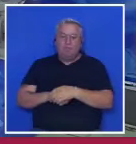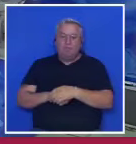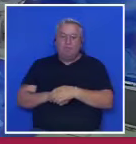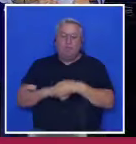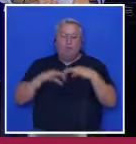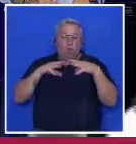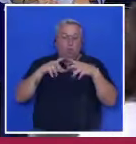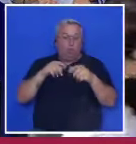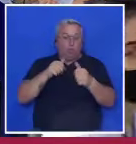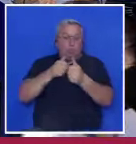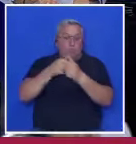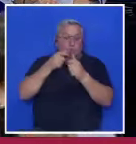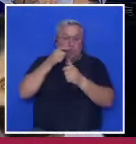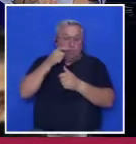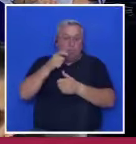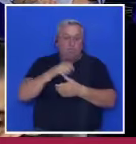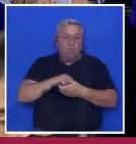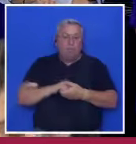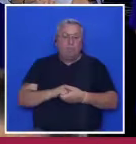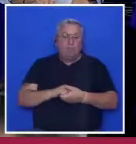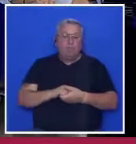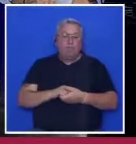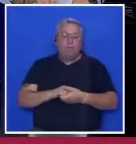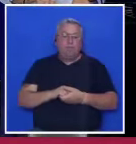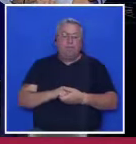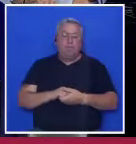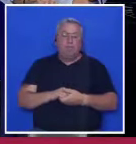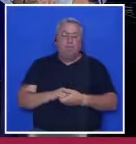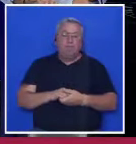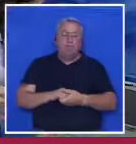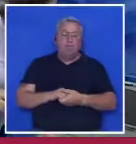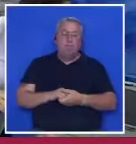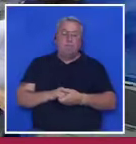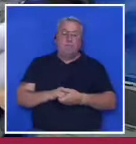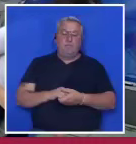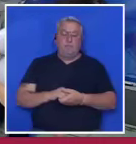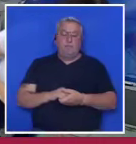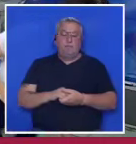auditores populares. Muito bem.